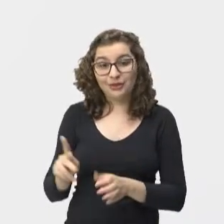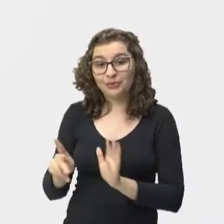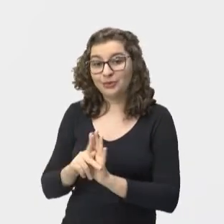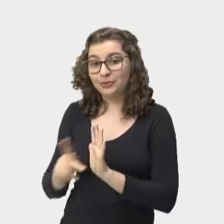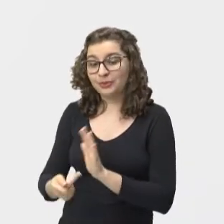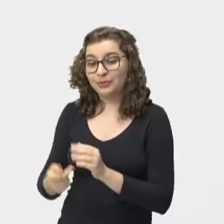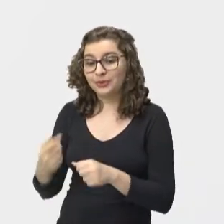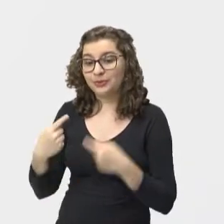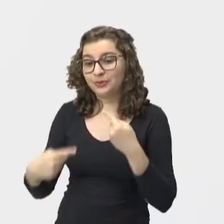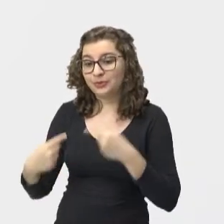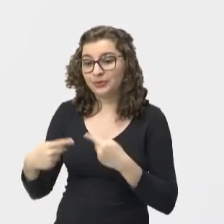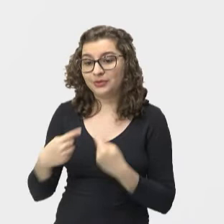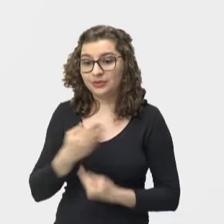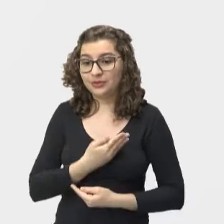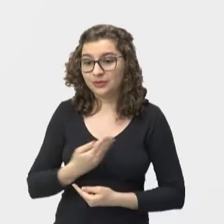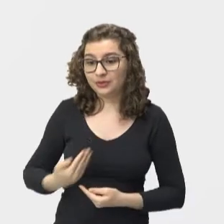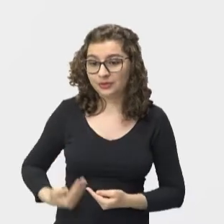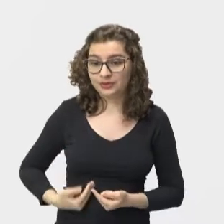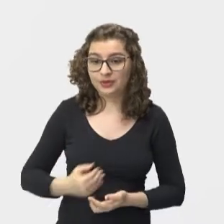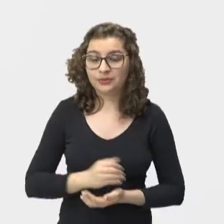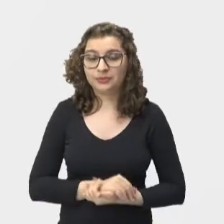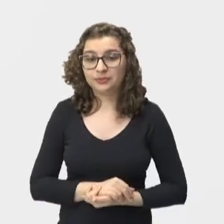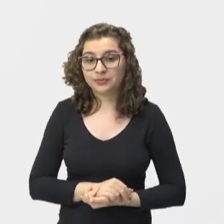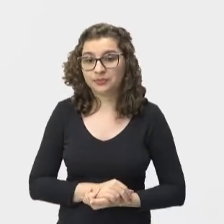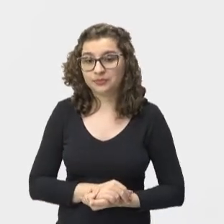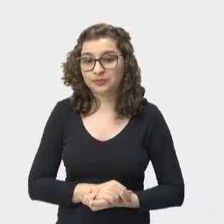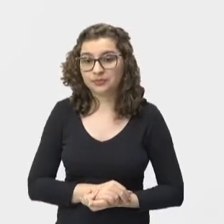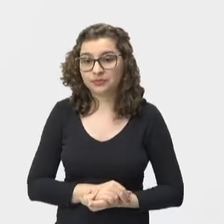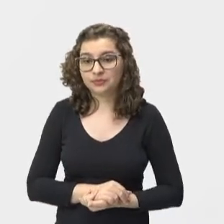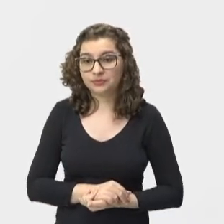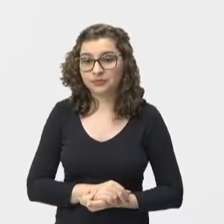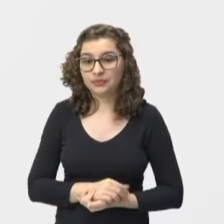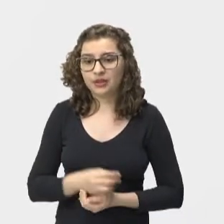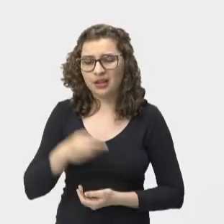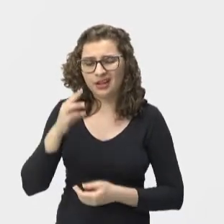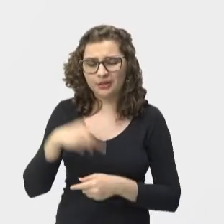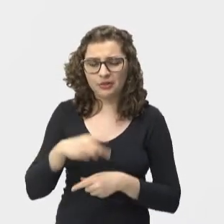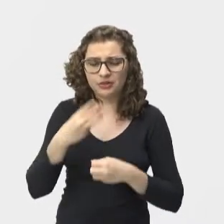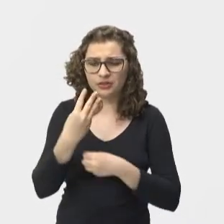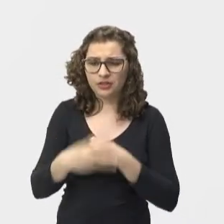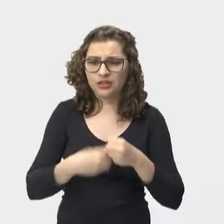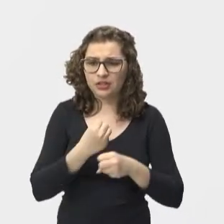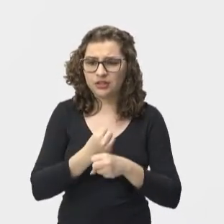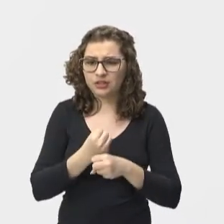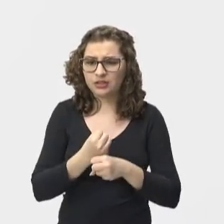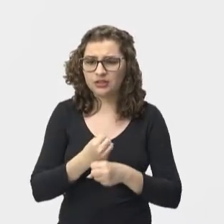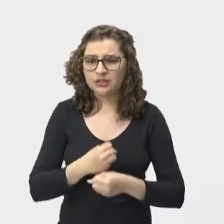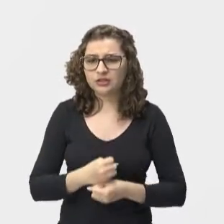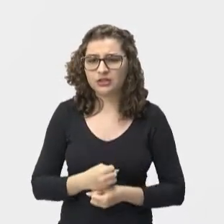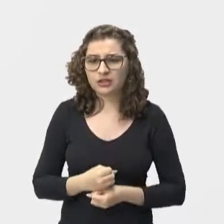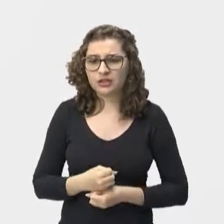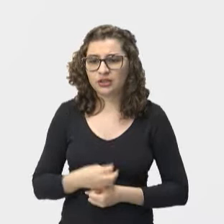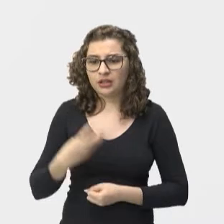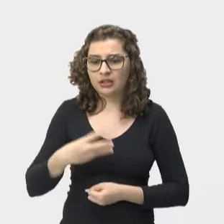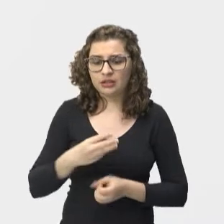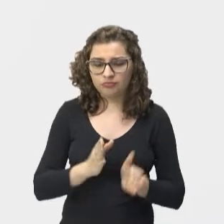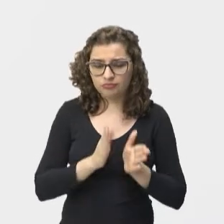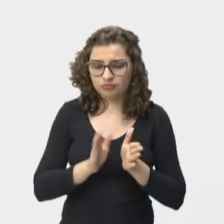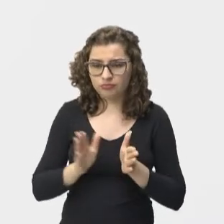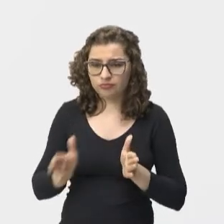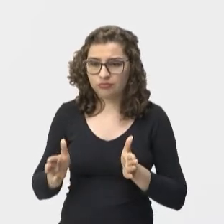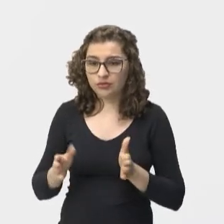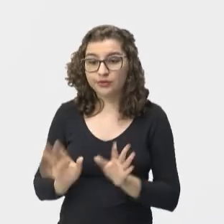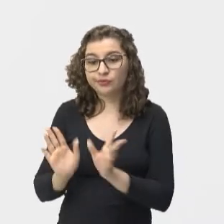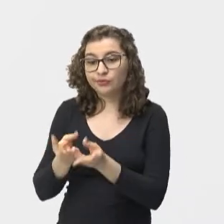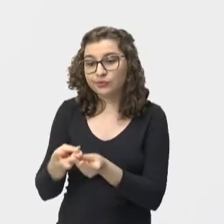no Amazonas tinha o terceiro ciclo, né? Quando entrou outro governo, ele acabou o terceiro ciclo. Então vejam, é nesse sentido aí que nós falamos